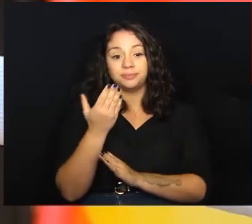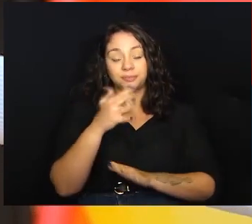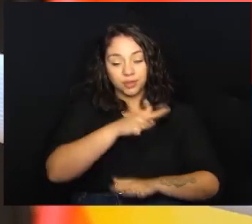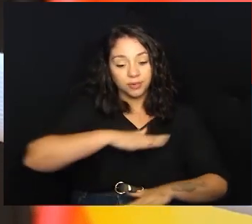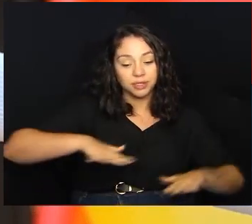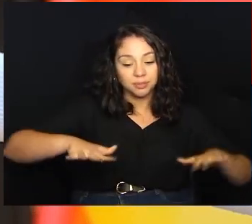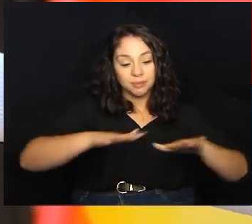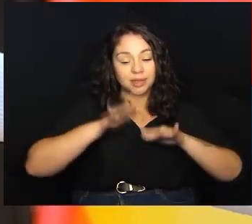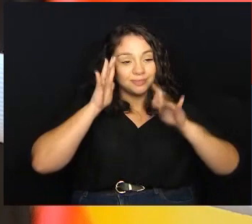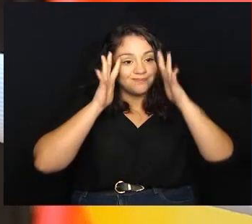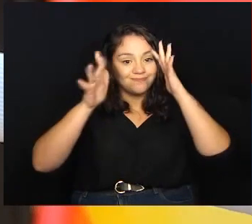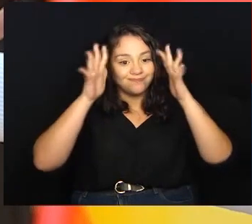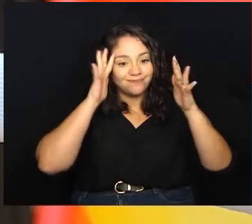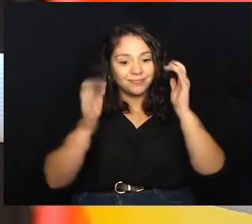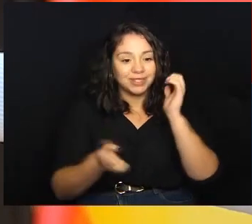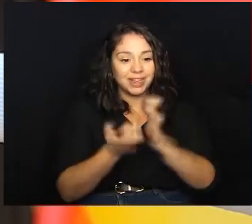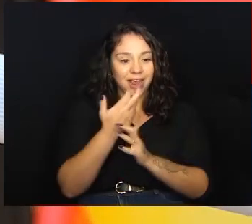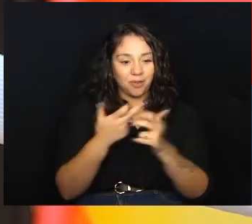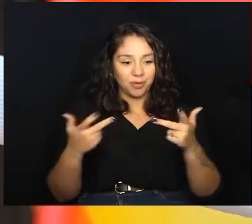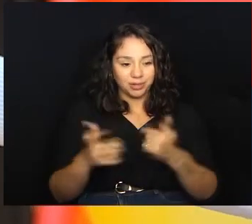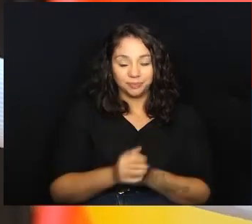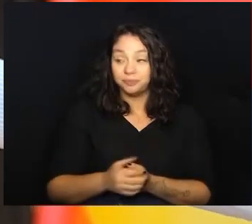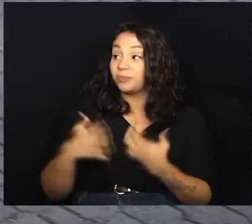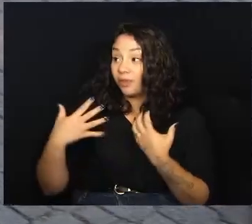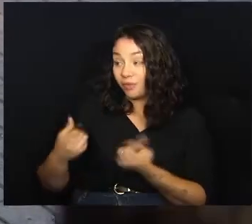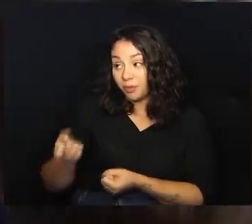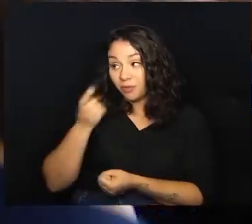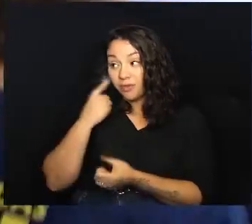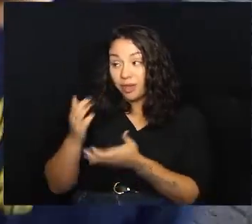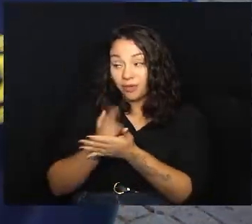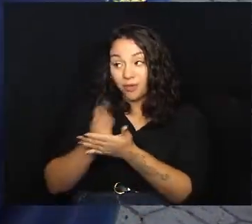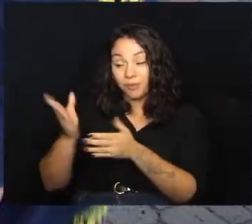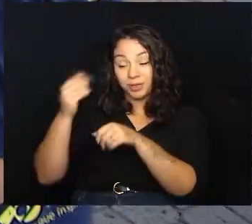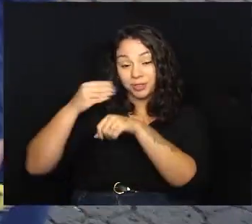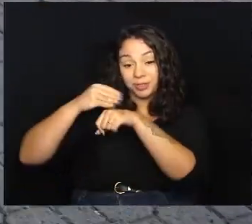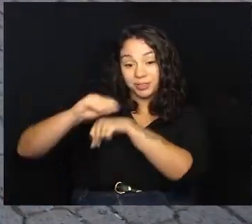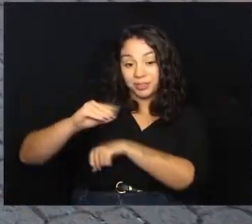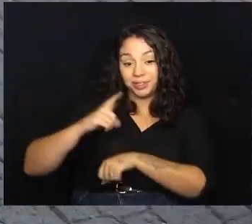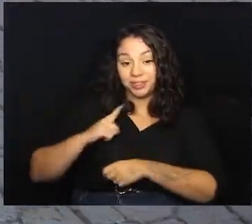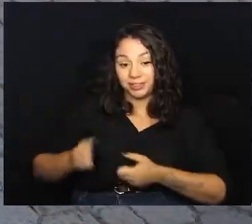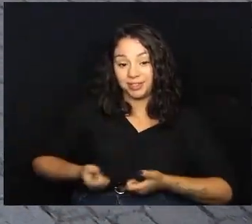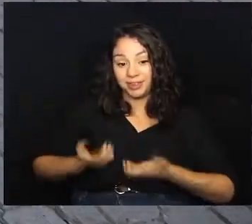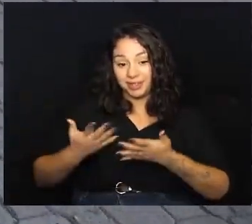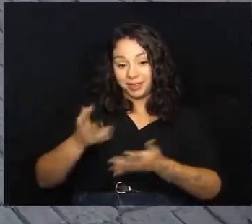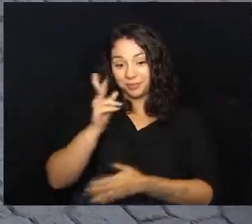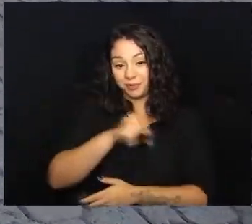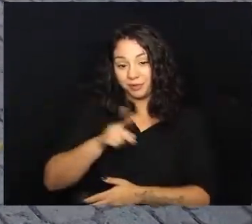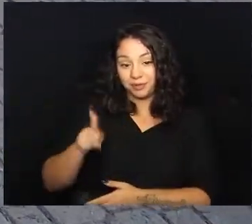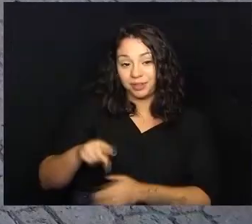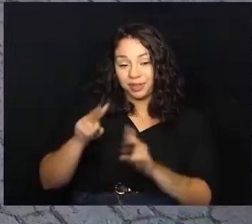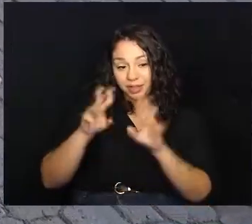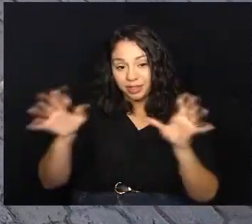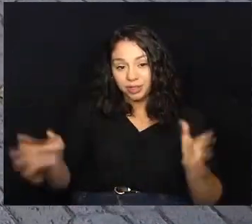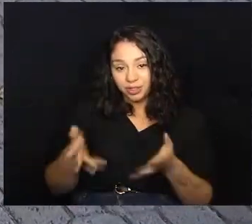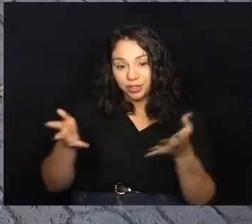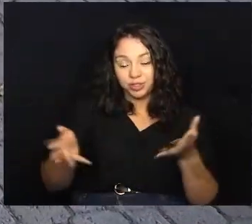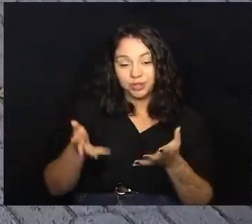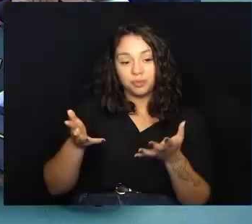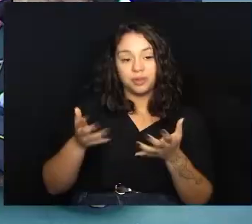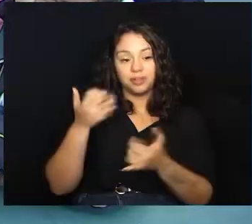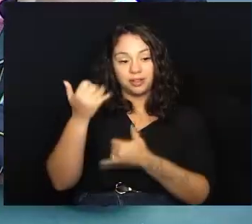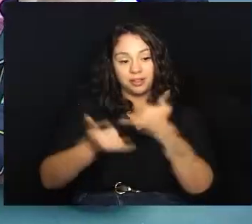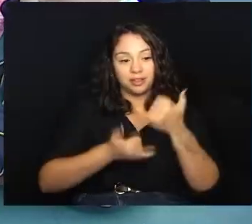virar um espaço lúdico para eles criarem. Confira agora algumas dicas compartilhadas pela professora